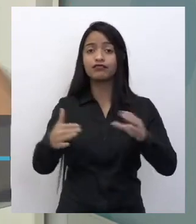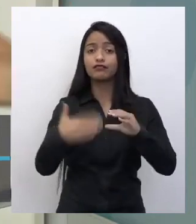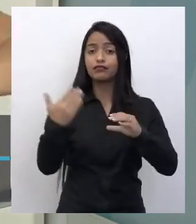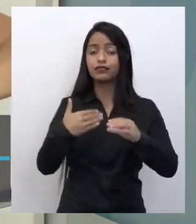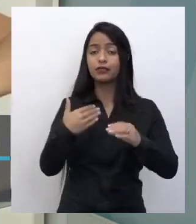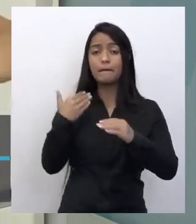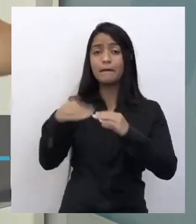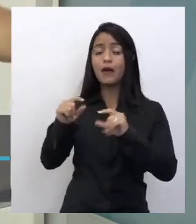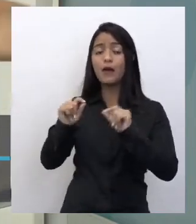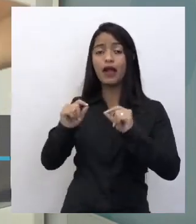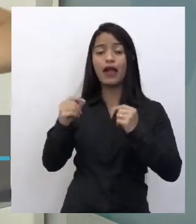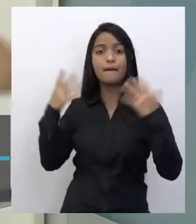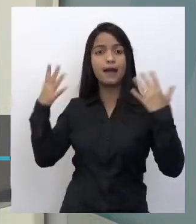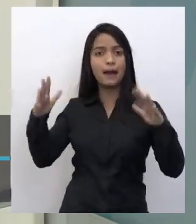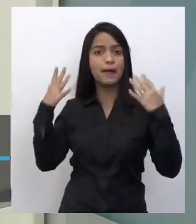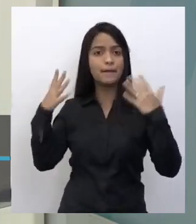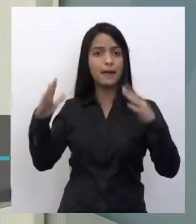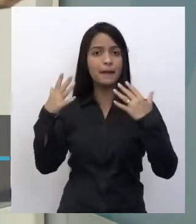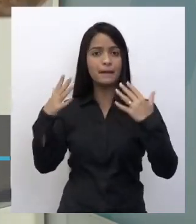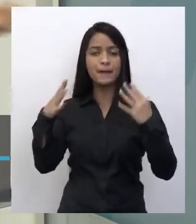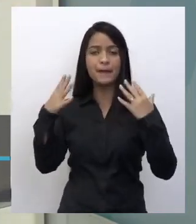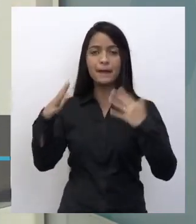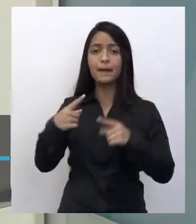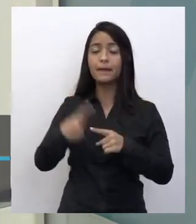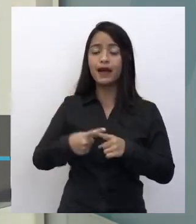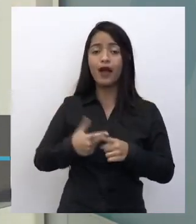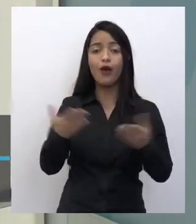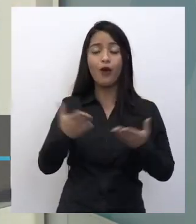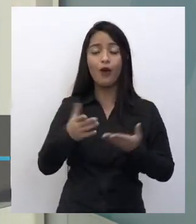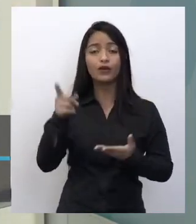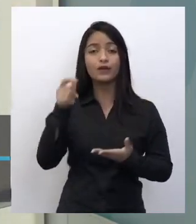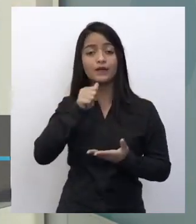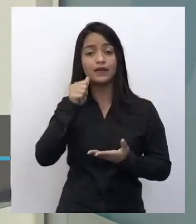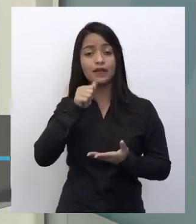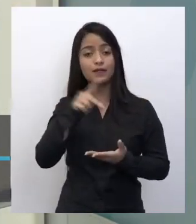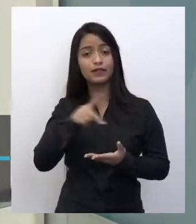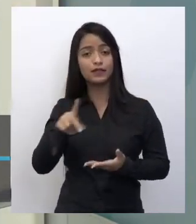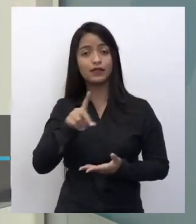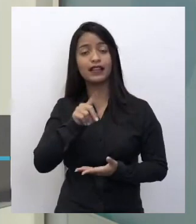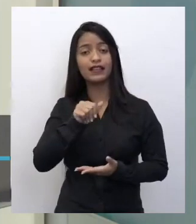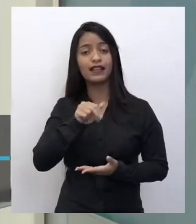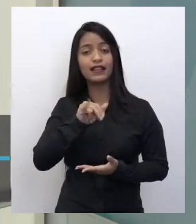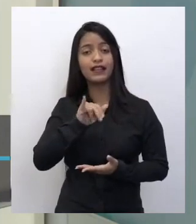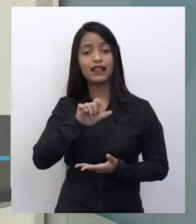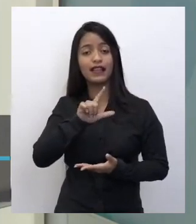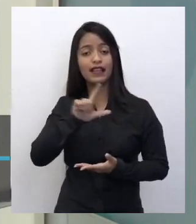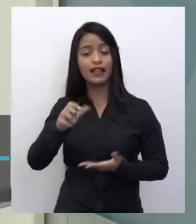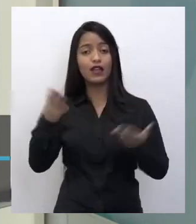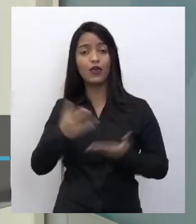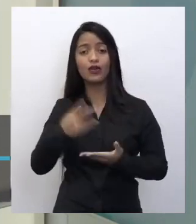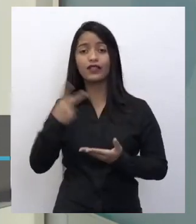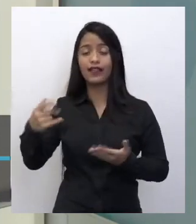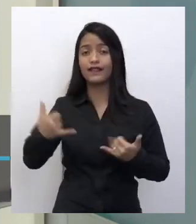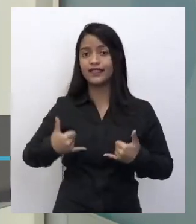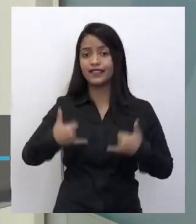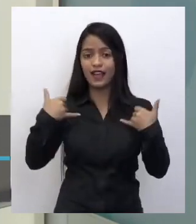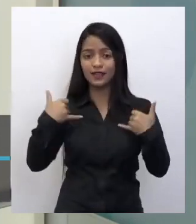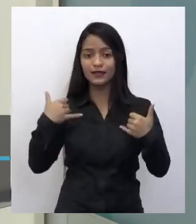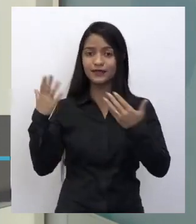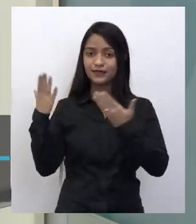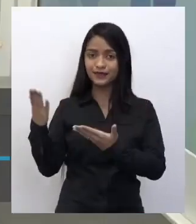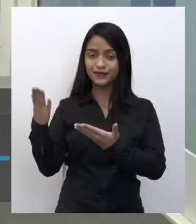assim com parabéns, parabéns, porque hoje a professora de vocês, Daniela Duarte, está fazendo